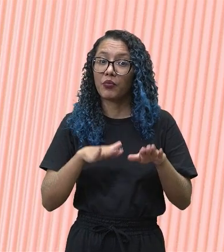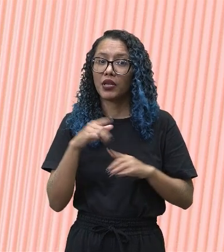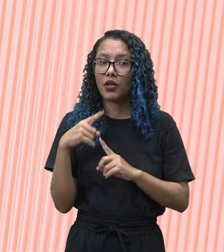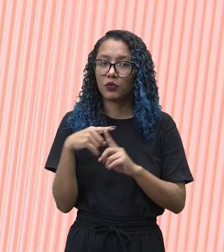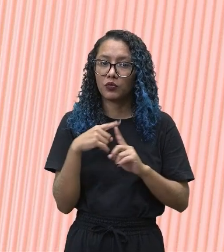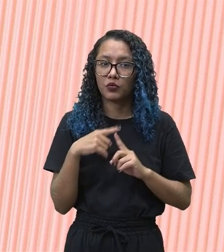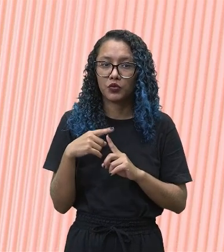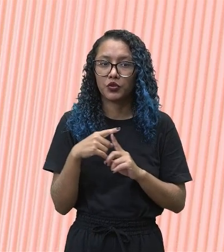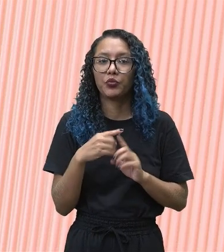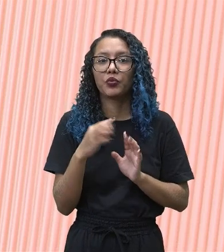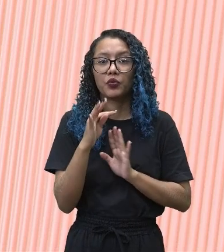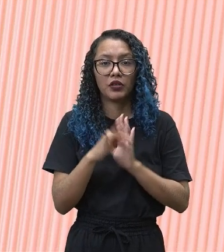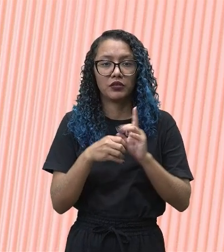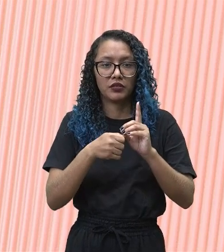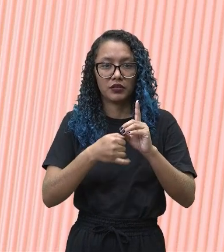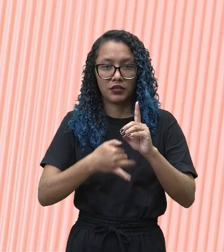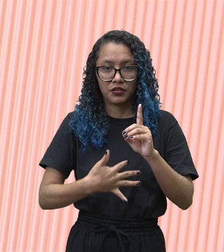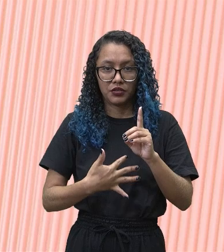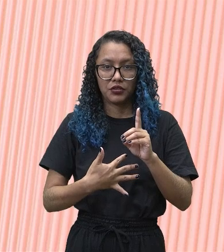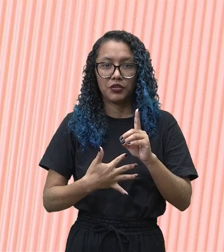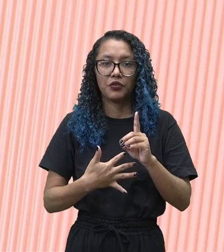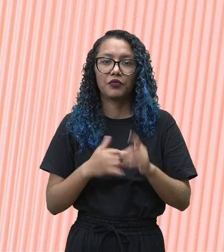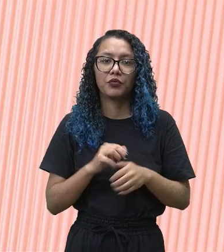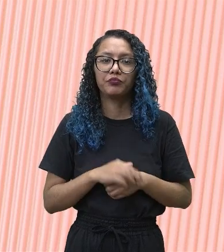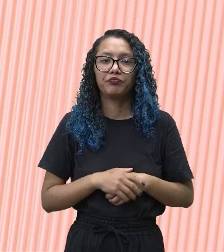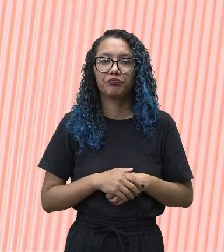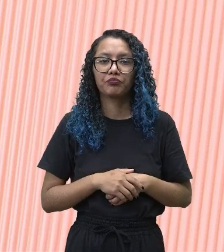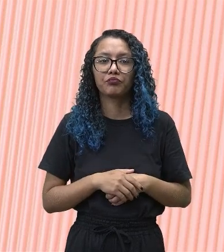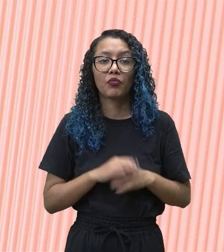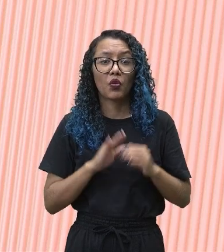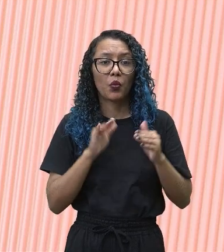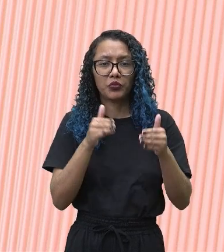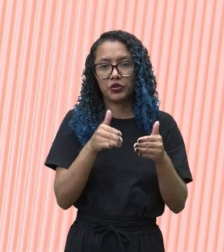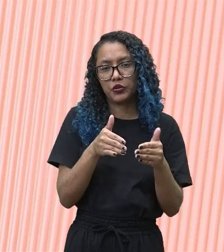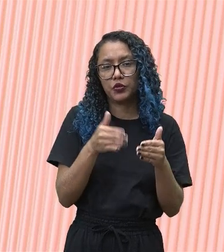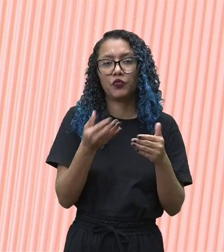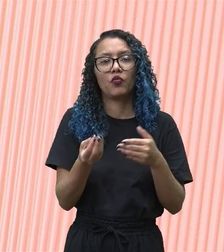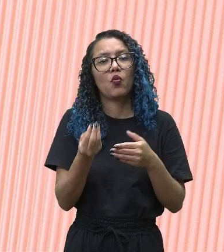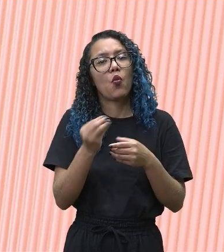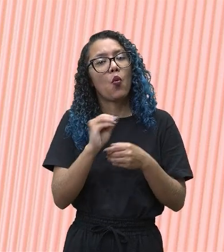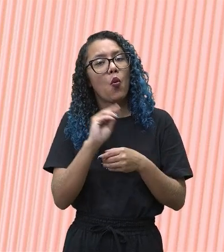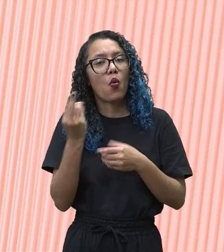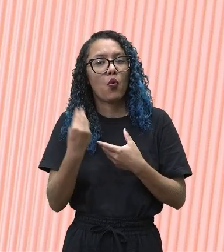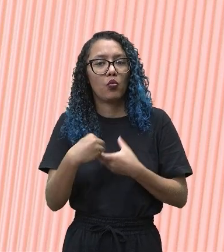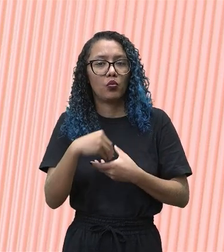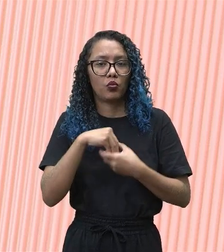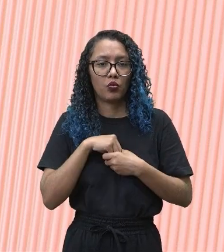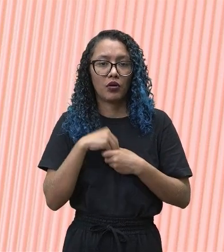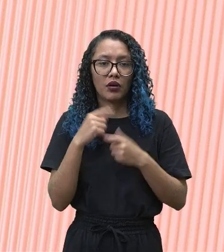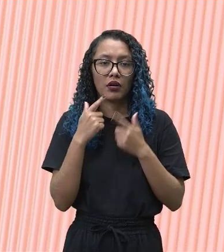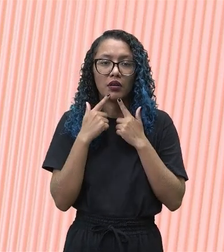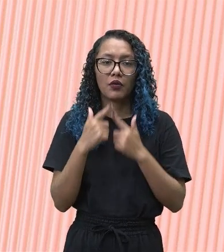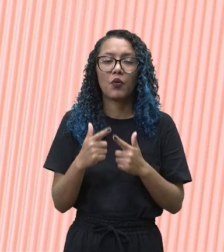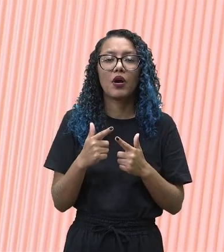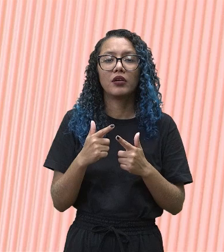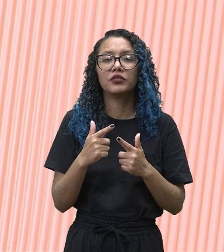texto descriptivo, objetivo o subjetivo, el lenguaje puede ser